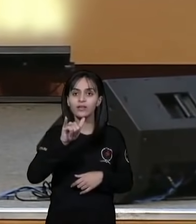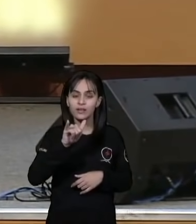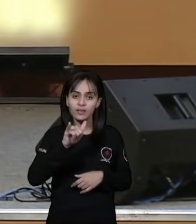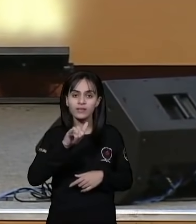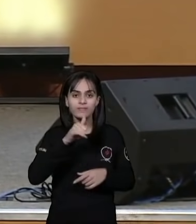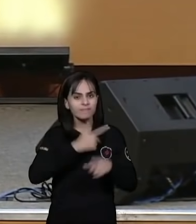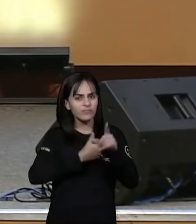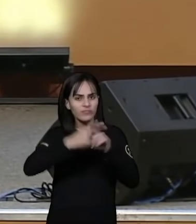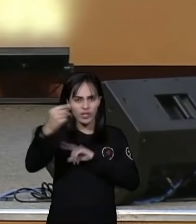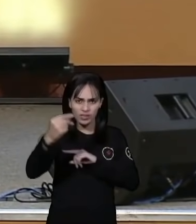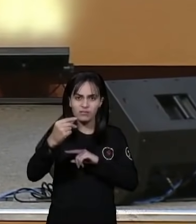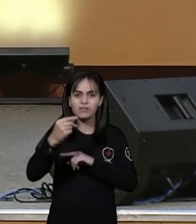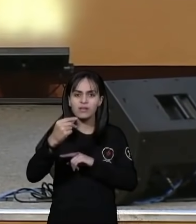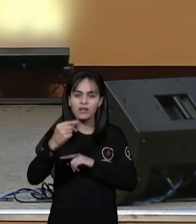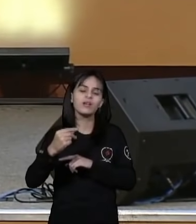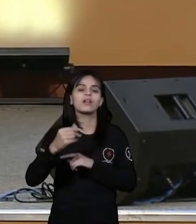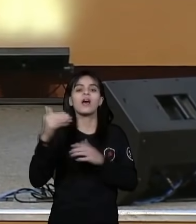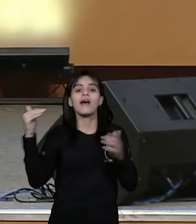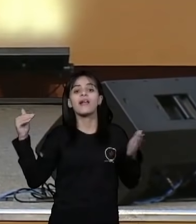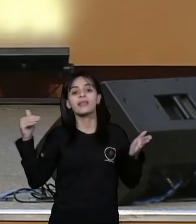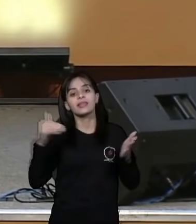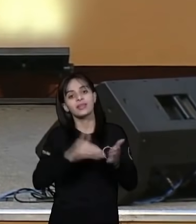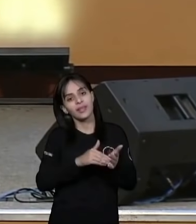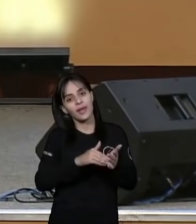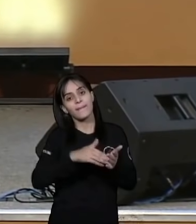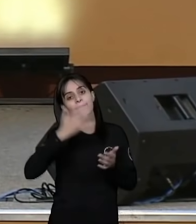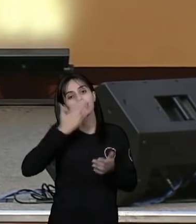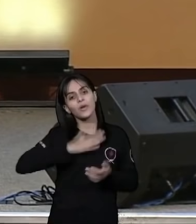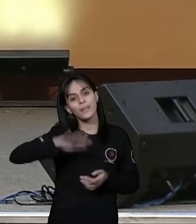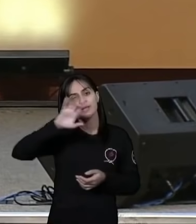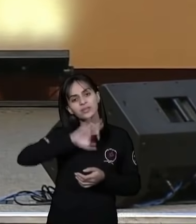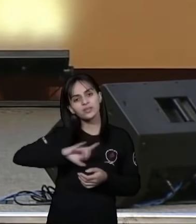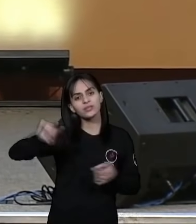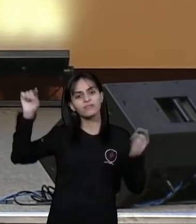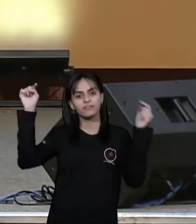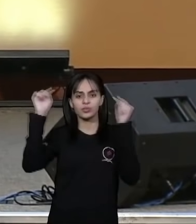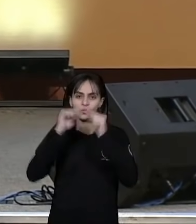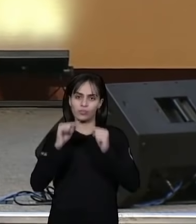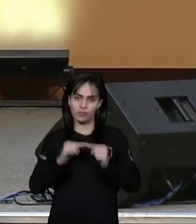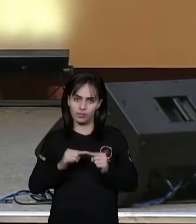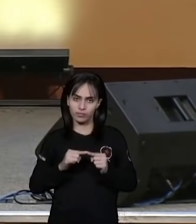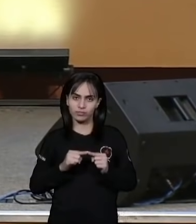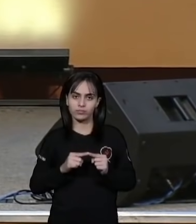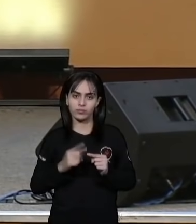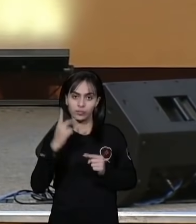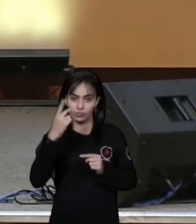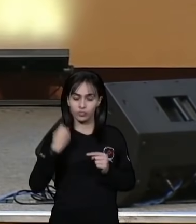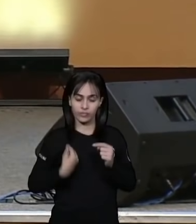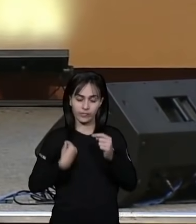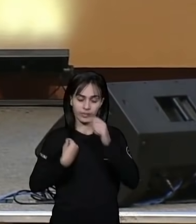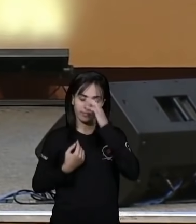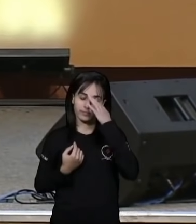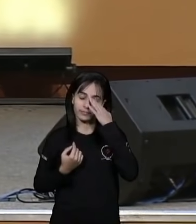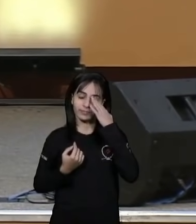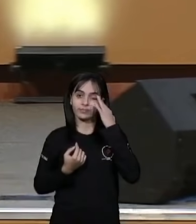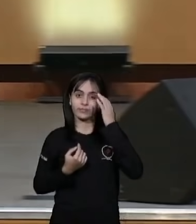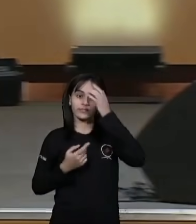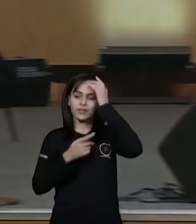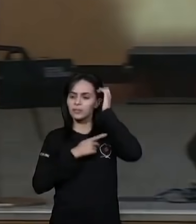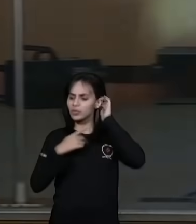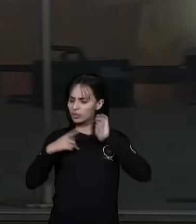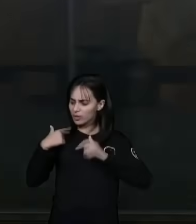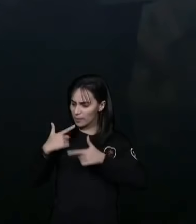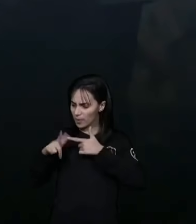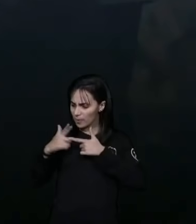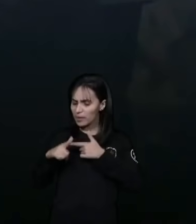prevalecer até que as promessas de Deus se cumpra na sua vida Pastor